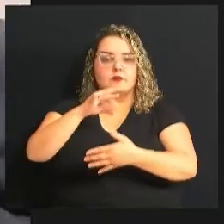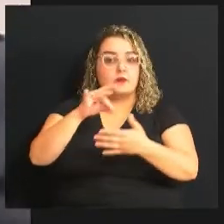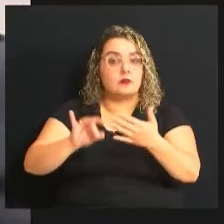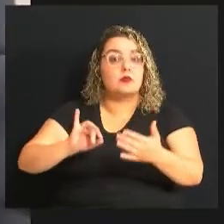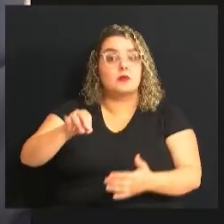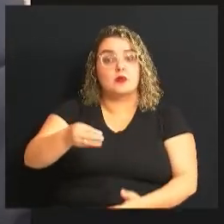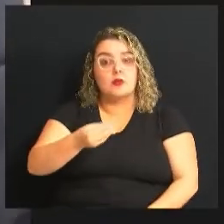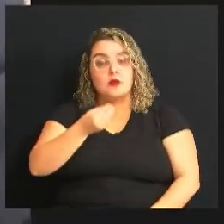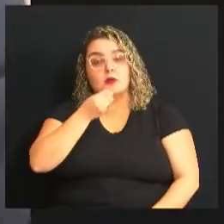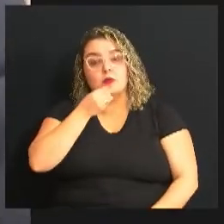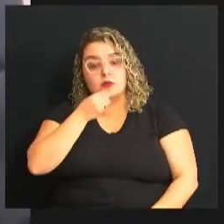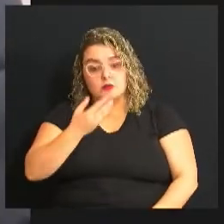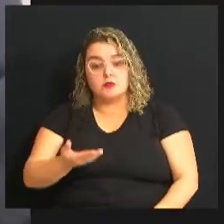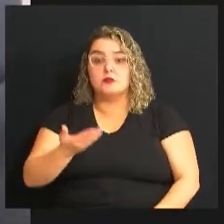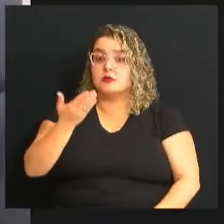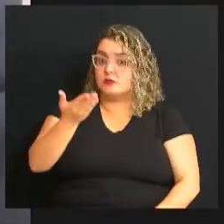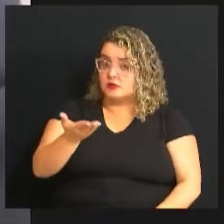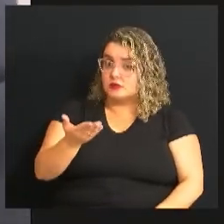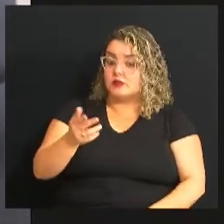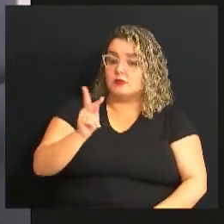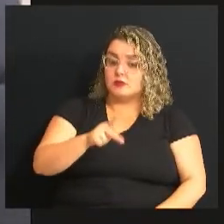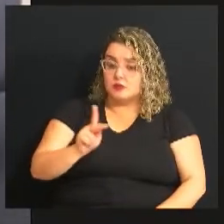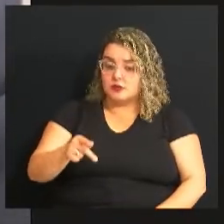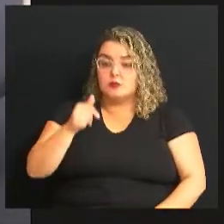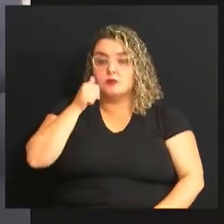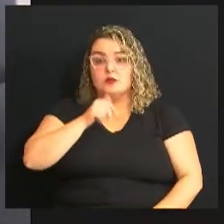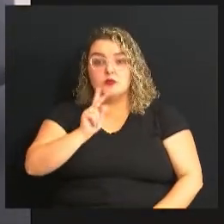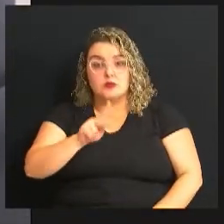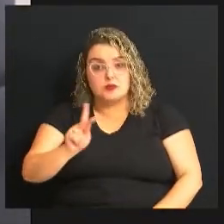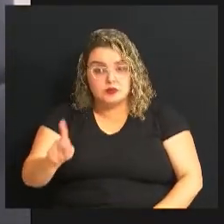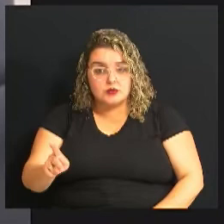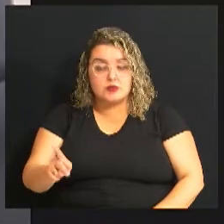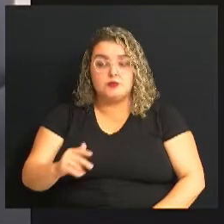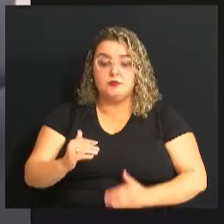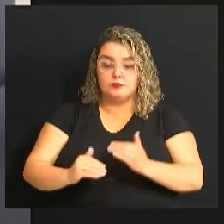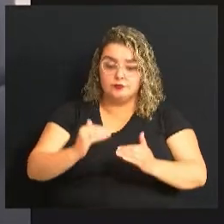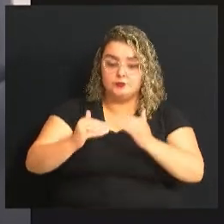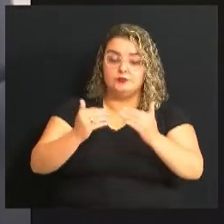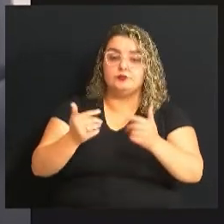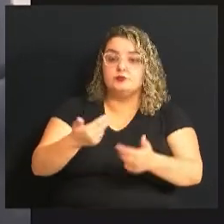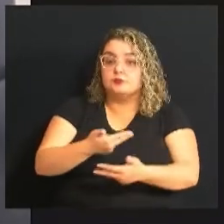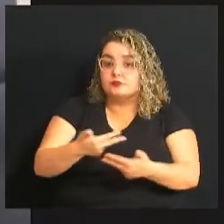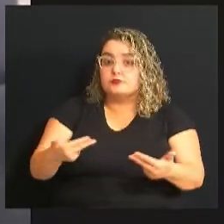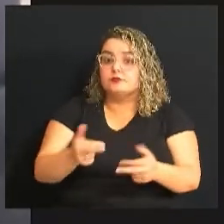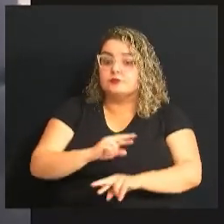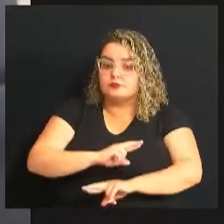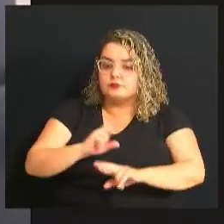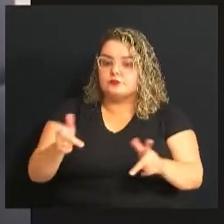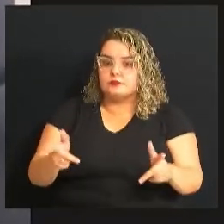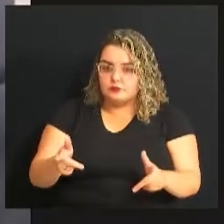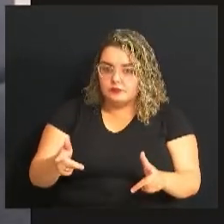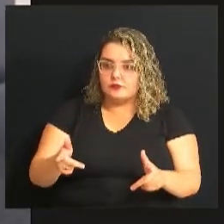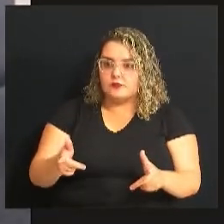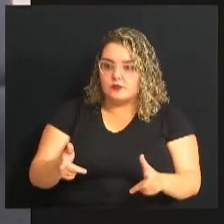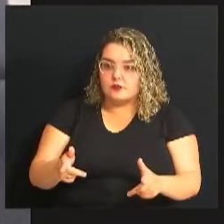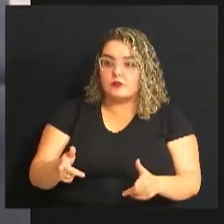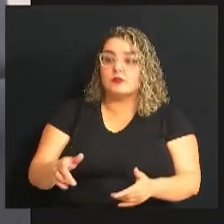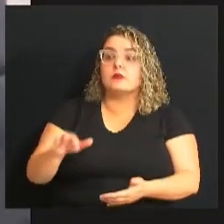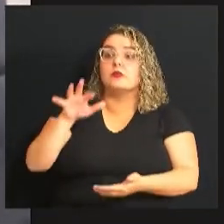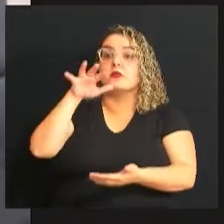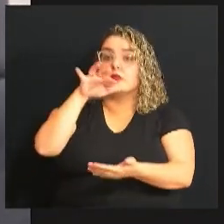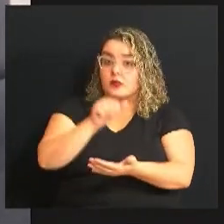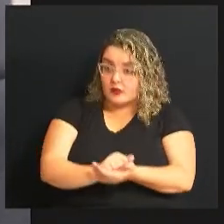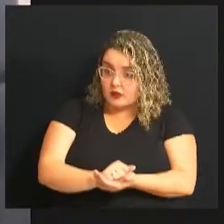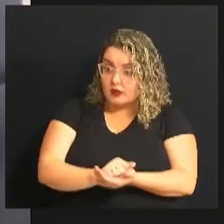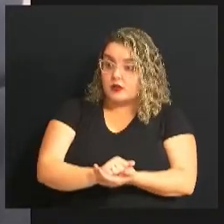para você, professor, professora, que desenvolveu alguma coisa diferente, que inscreva o